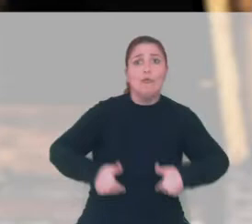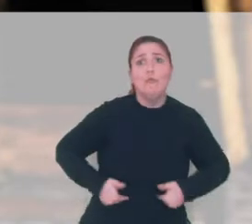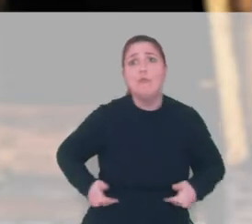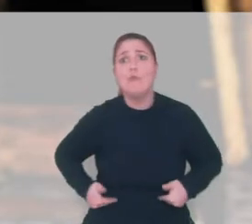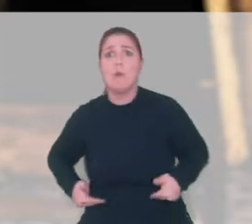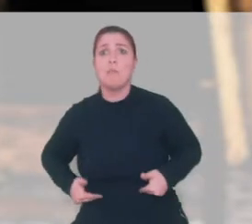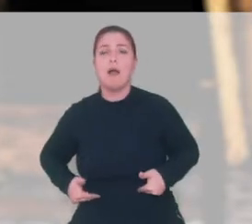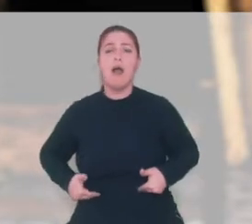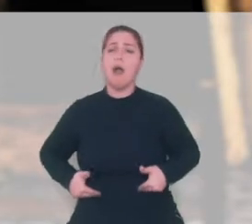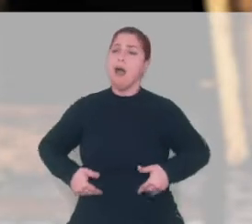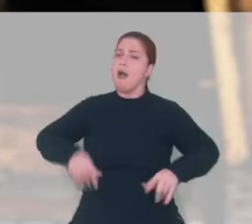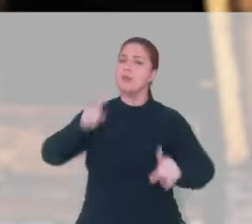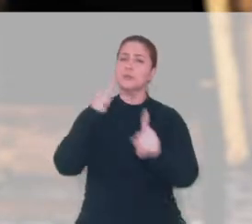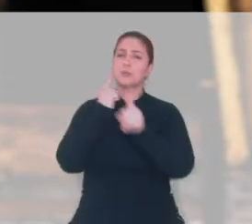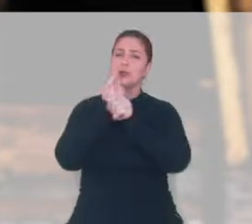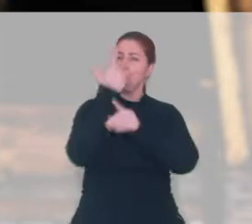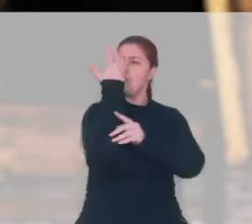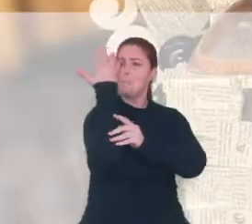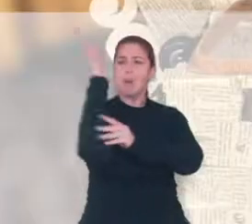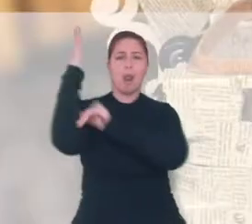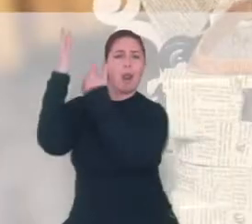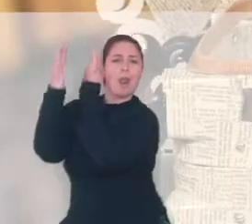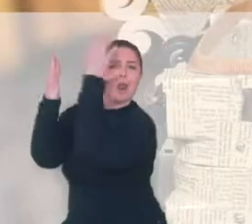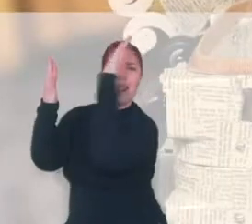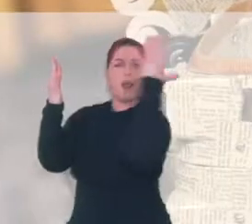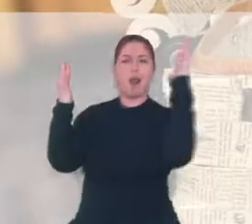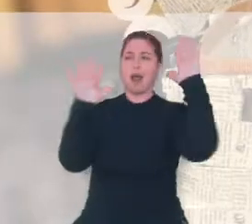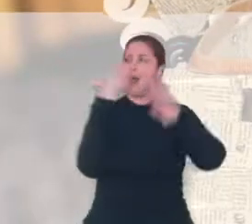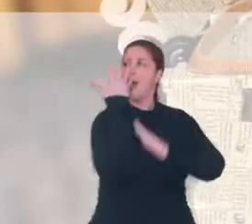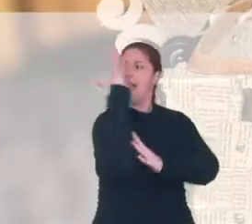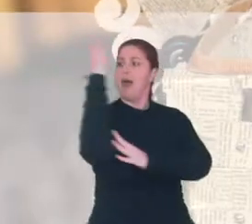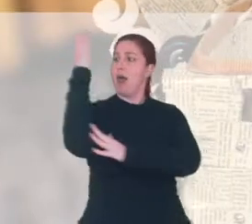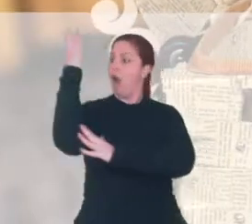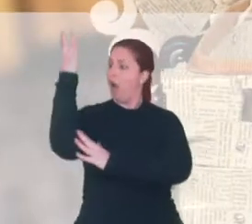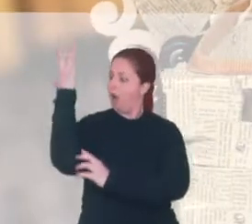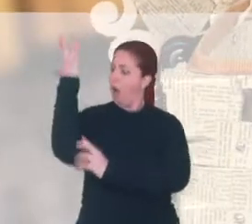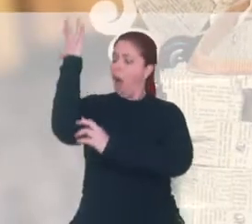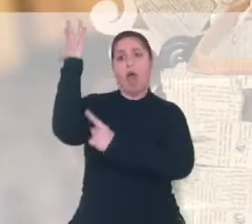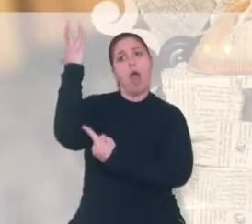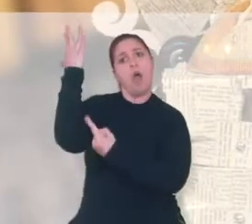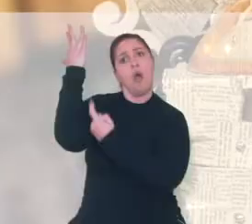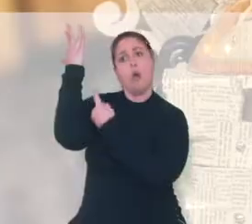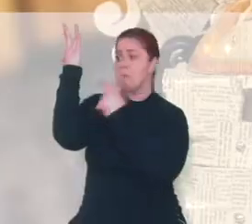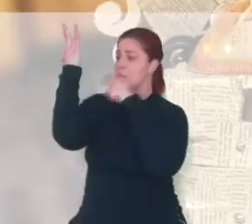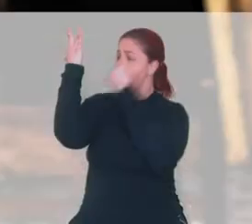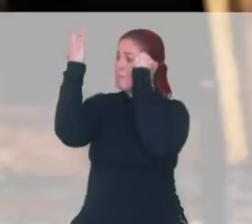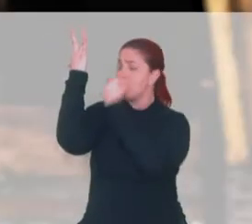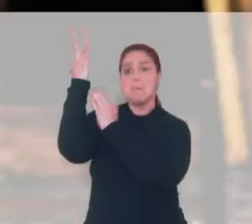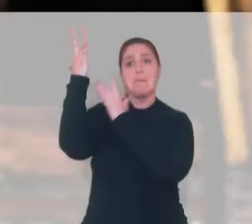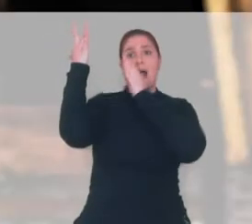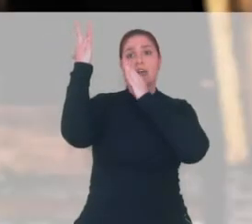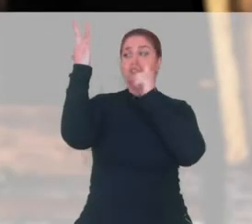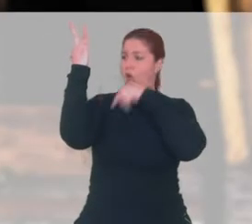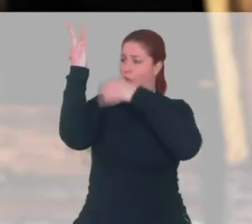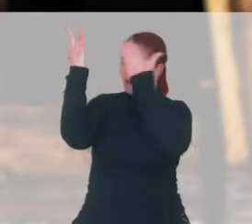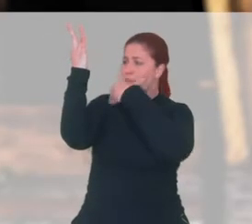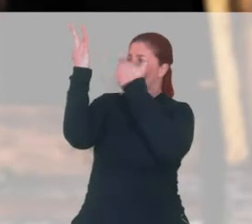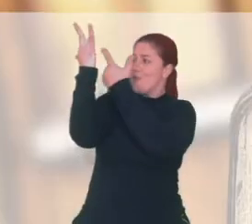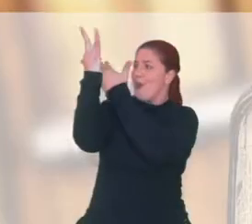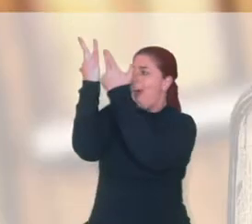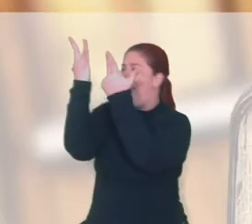Ficou-se sabendo que lá no meio da floresta amazônica havia uma árvore encantada que